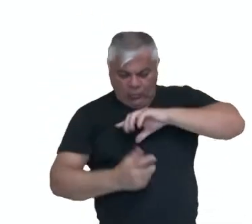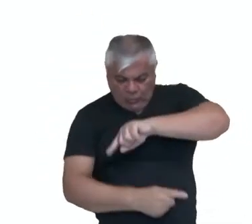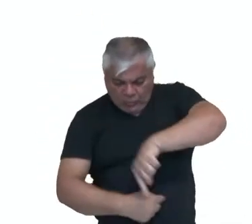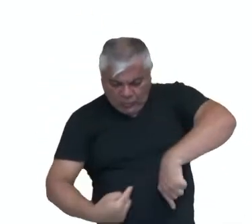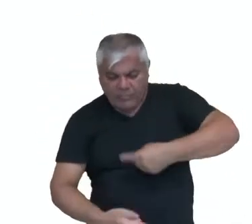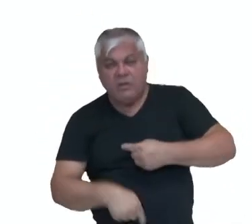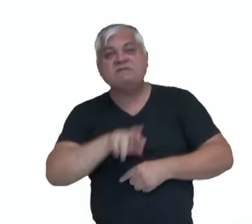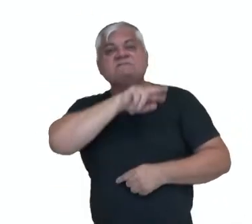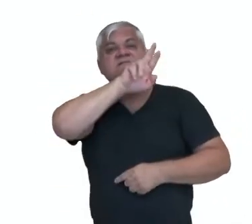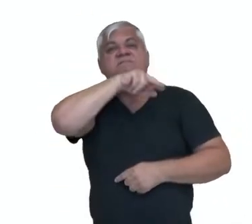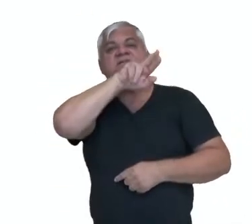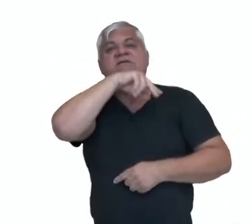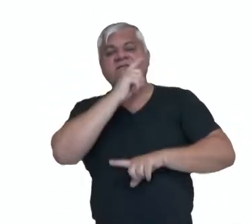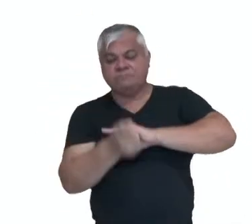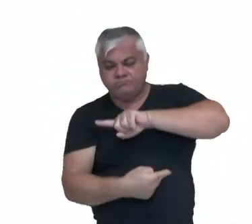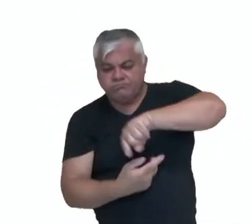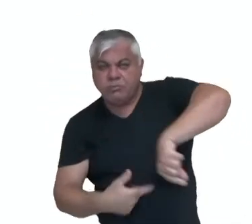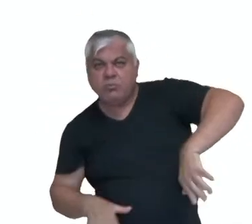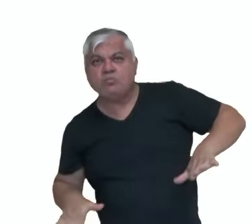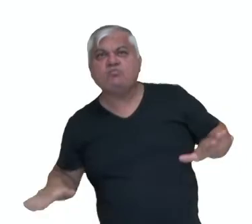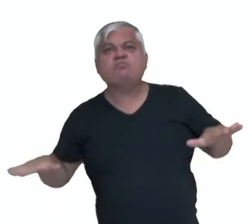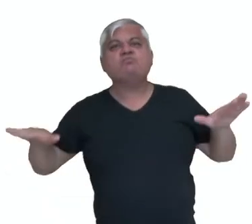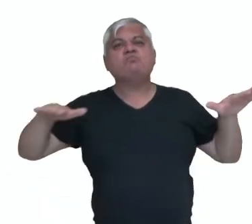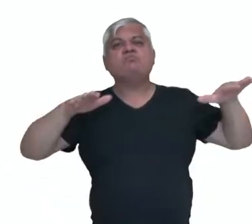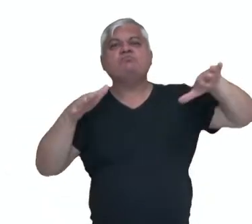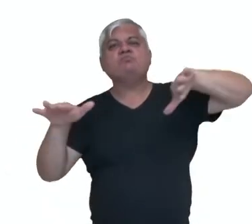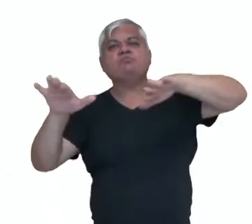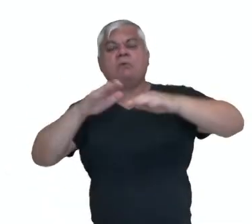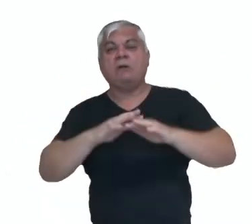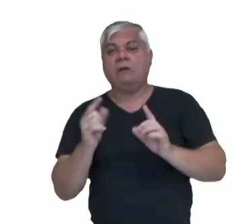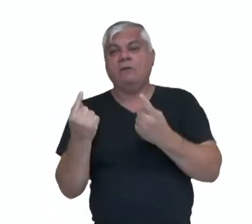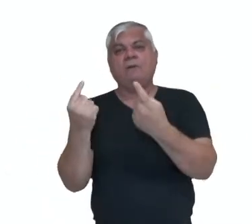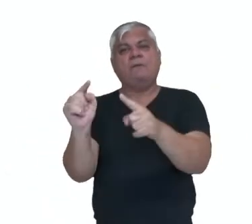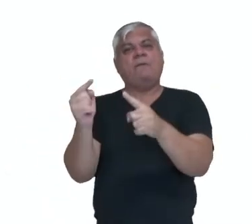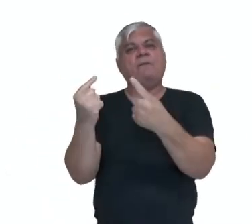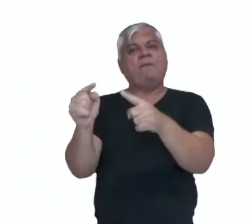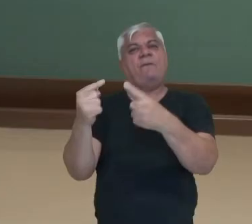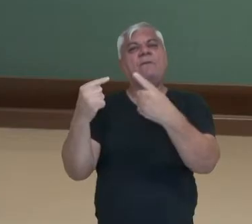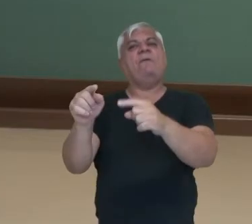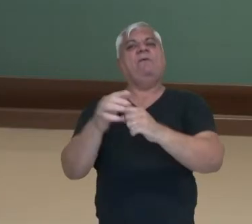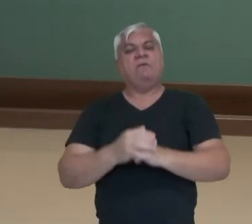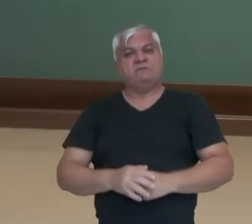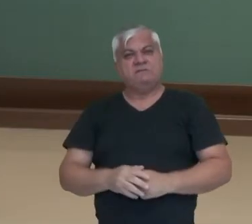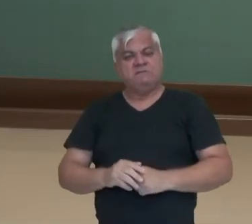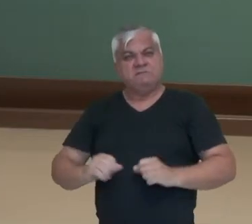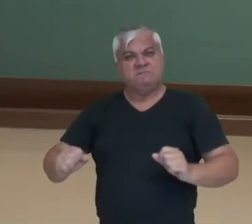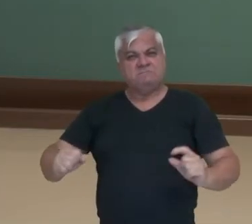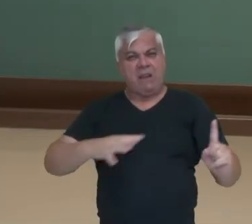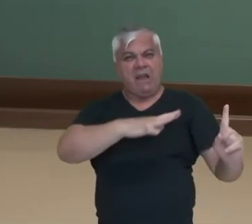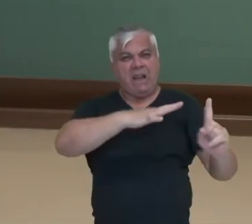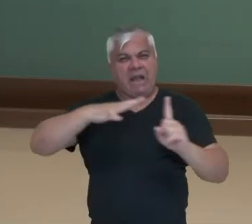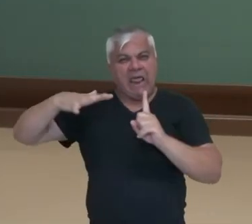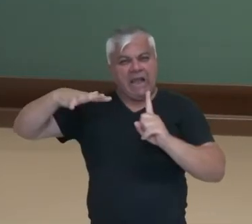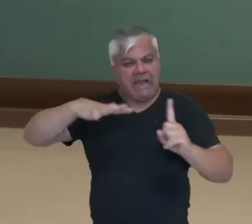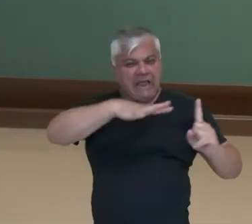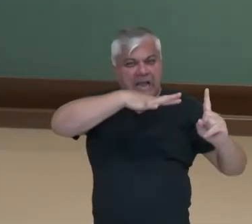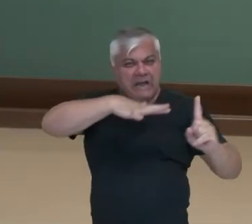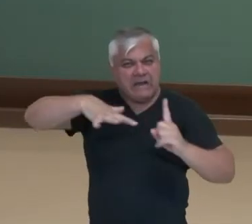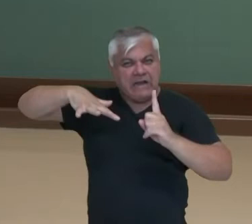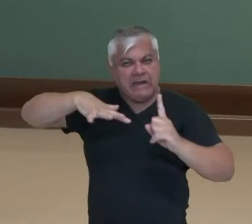O que é isso? Isso é assustador, né? Foi um opositor que os deuses do Olimpo tiveram que enfrentar e derrotar. E tem o Kraken,